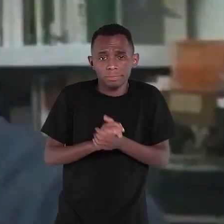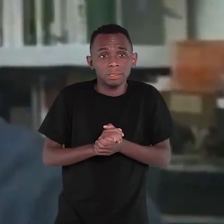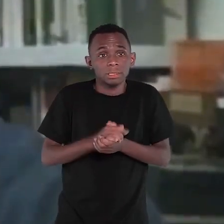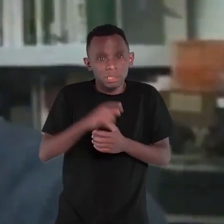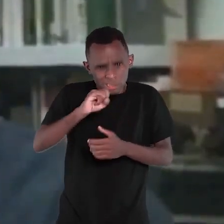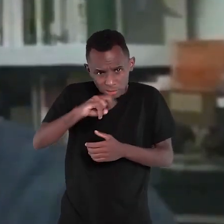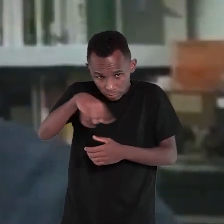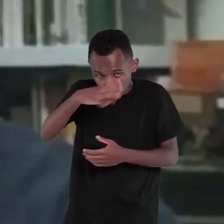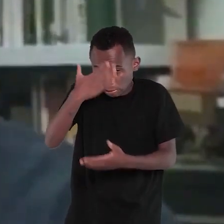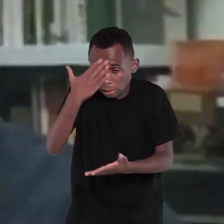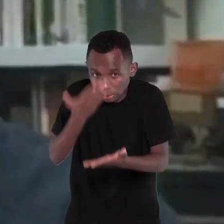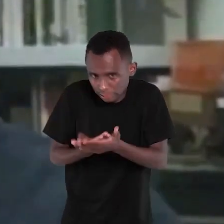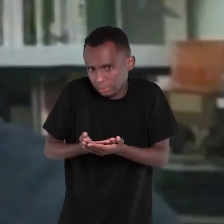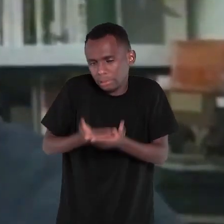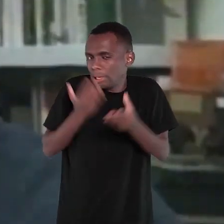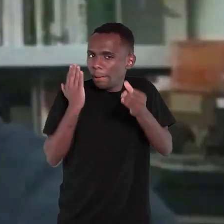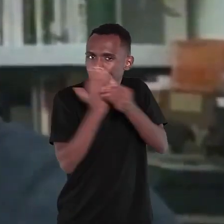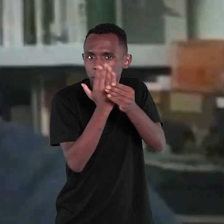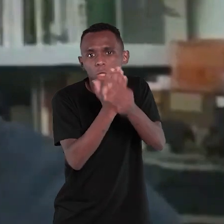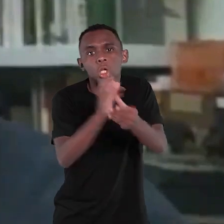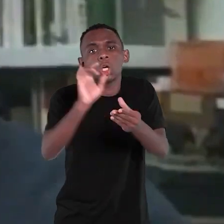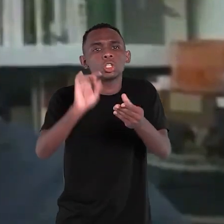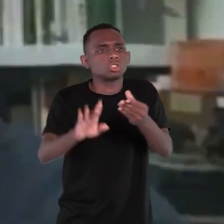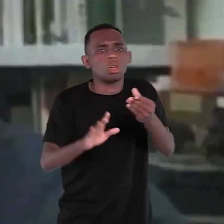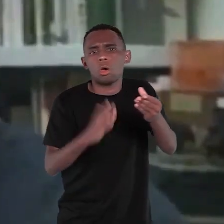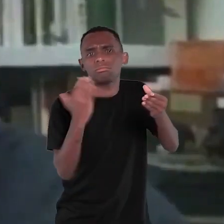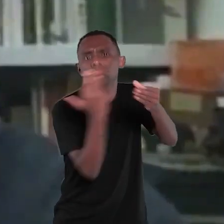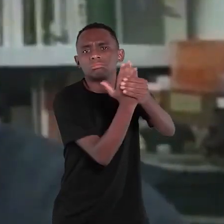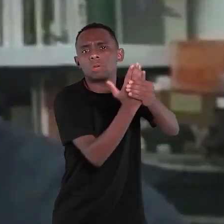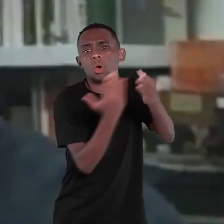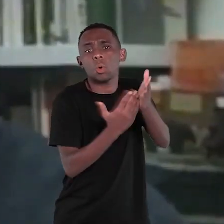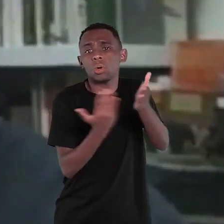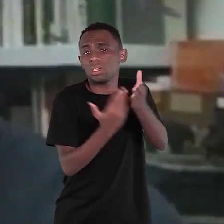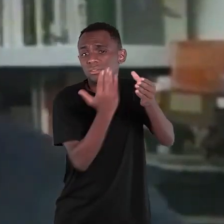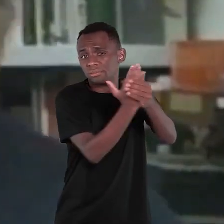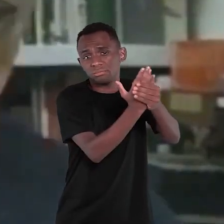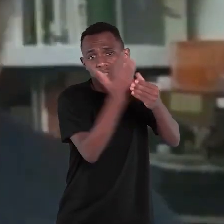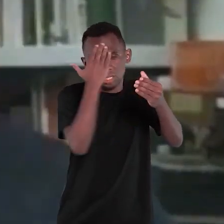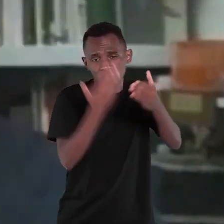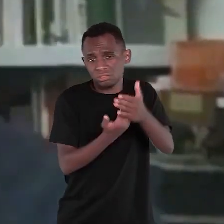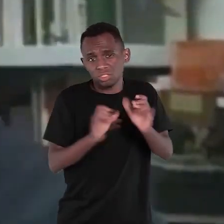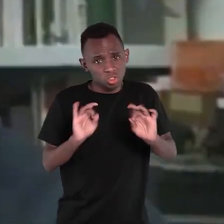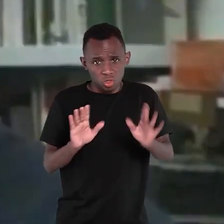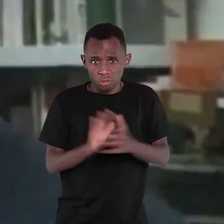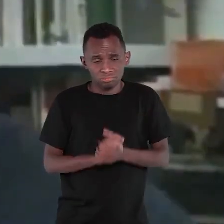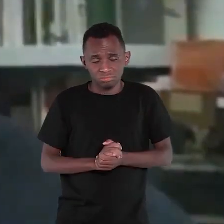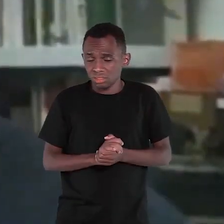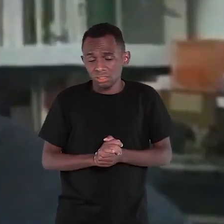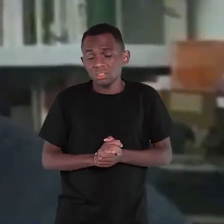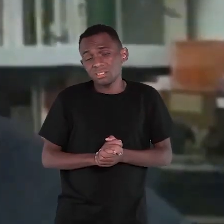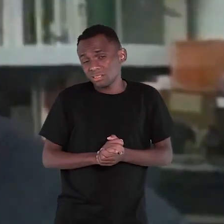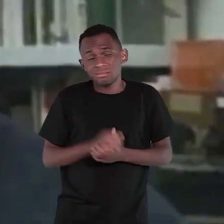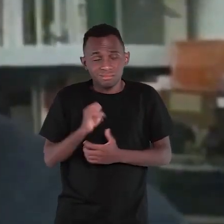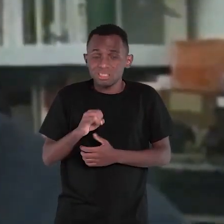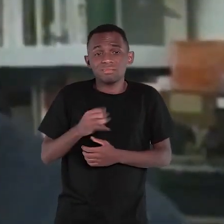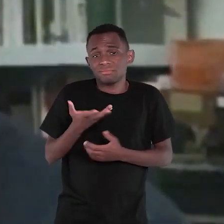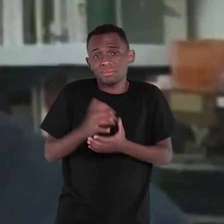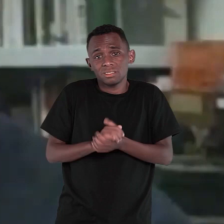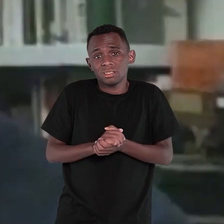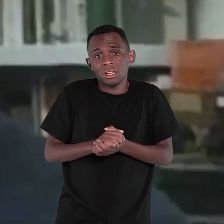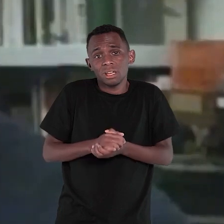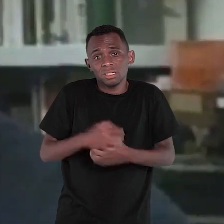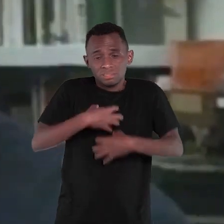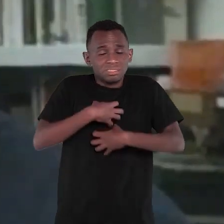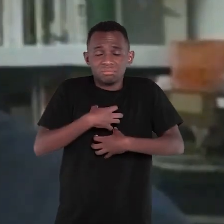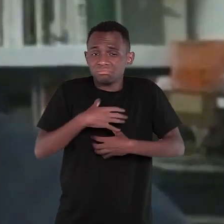se você acredita que a biblioteca é meramente uma estante com livros, de fato, talvez não faça muito sentido,